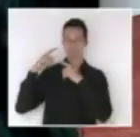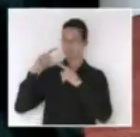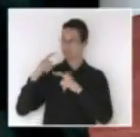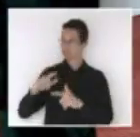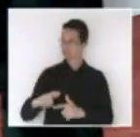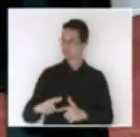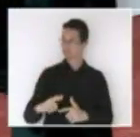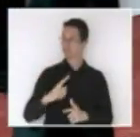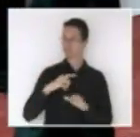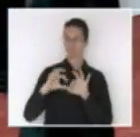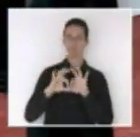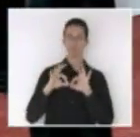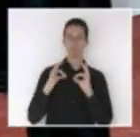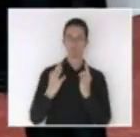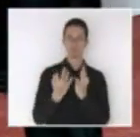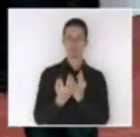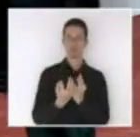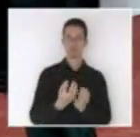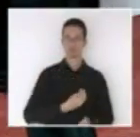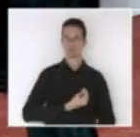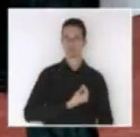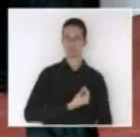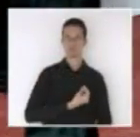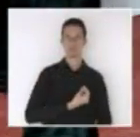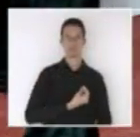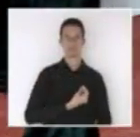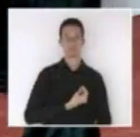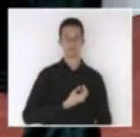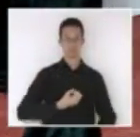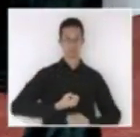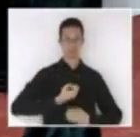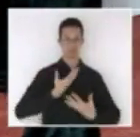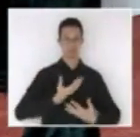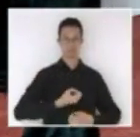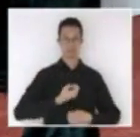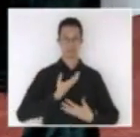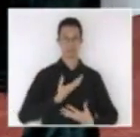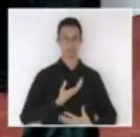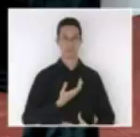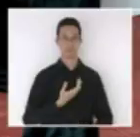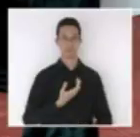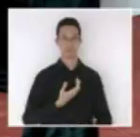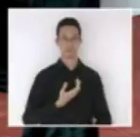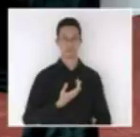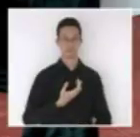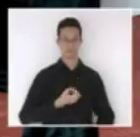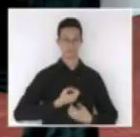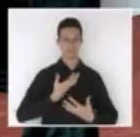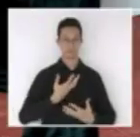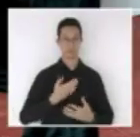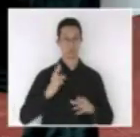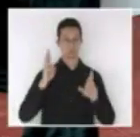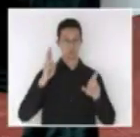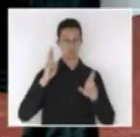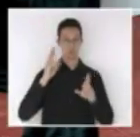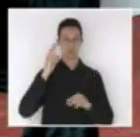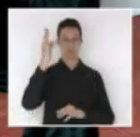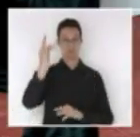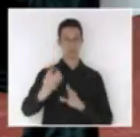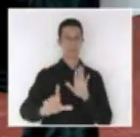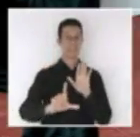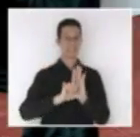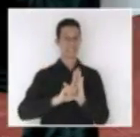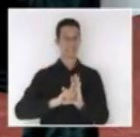existe a família. E que a poesia um dia ainda seja lei dentro das